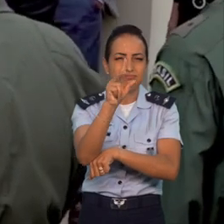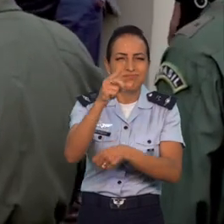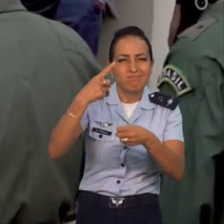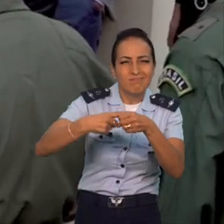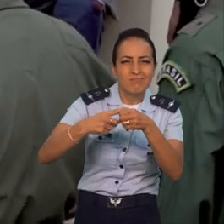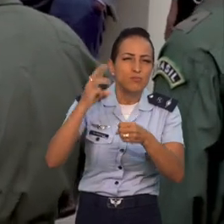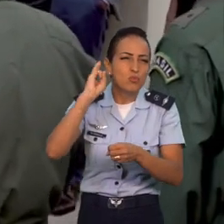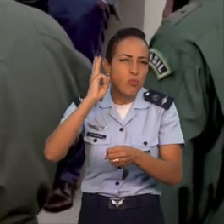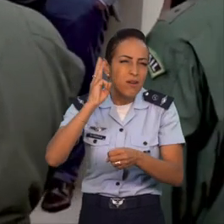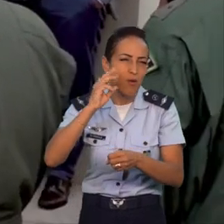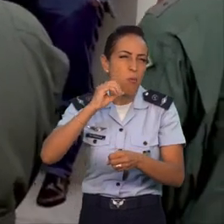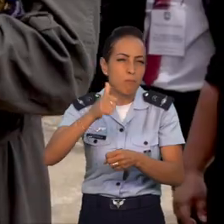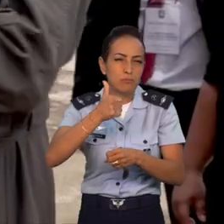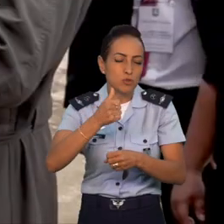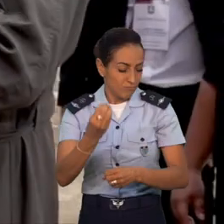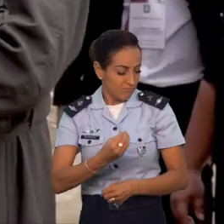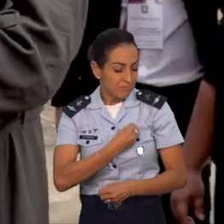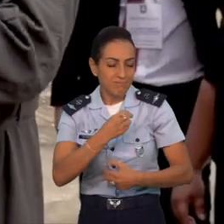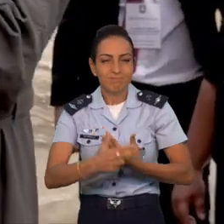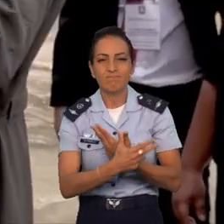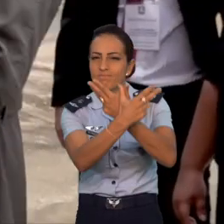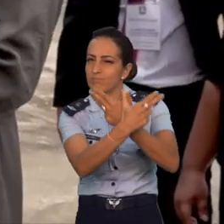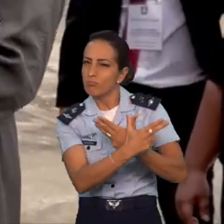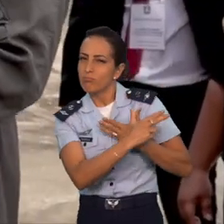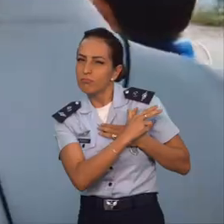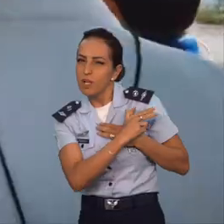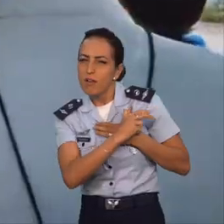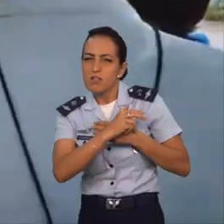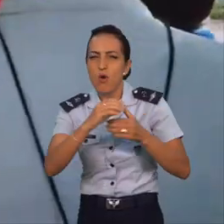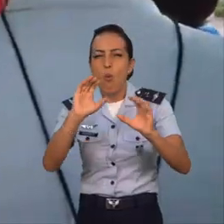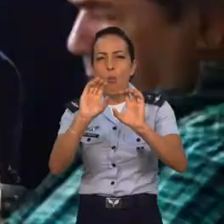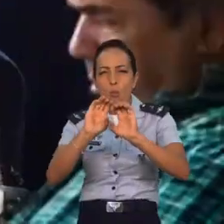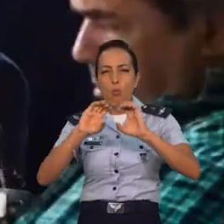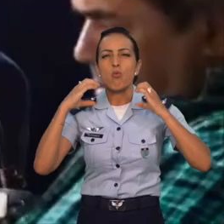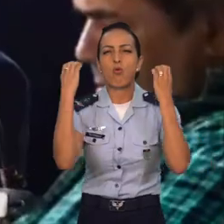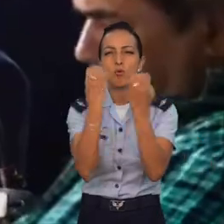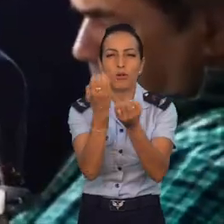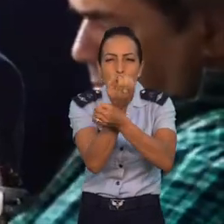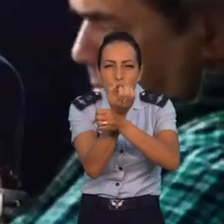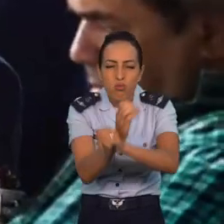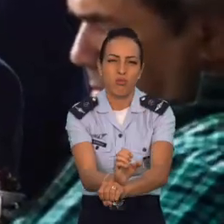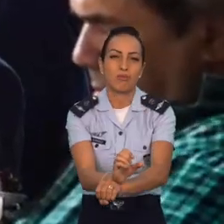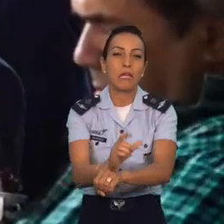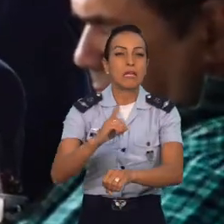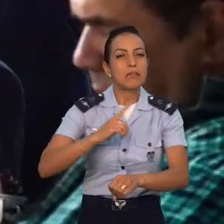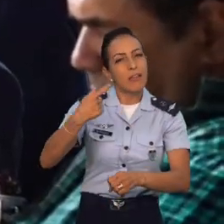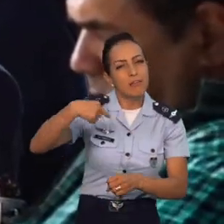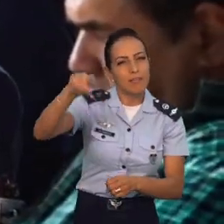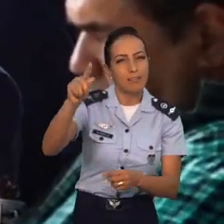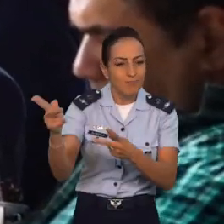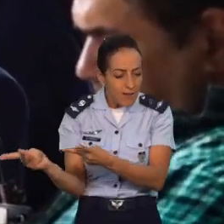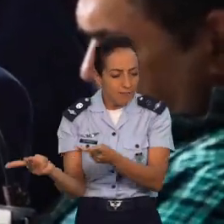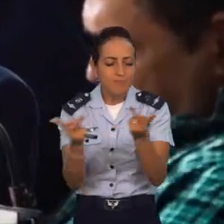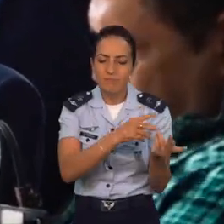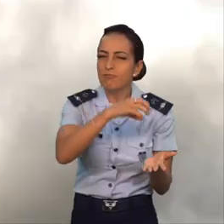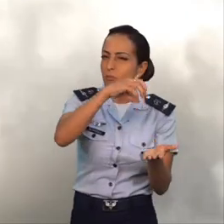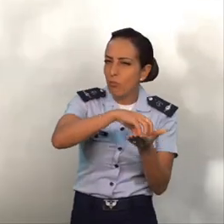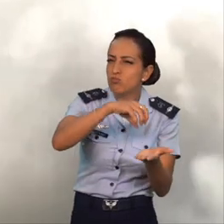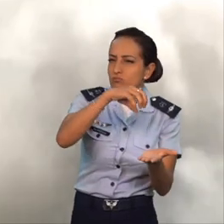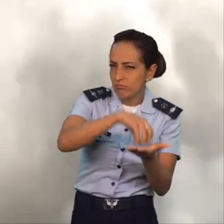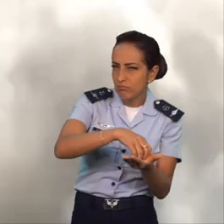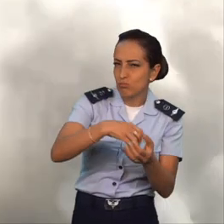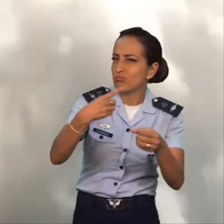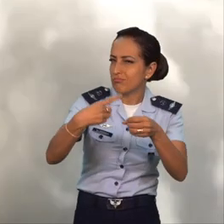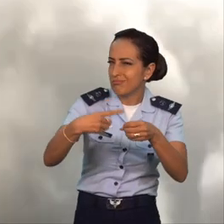os impactos positivos da presença da aeronáutica nas comunidades quilombolas que lá existem. A visita ao Centro